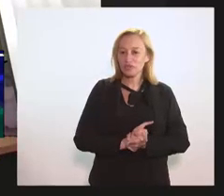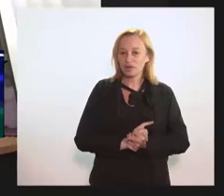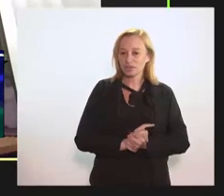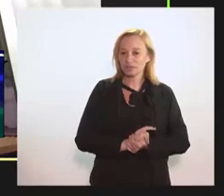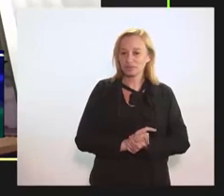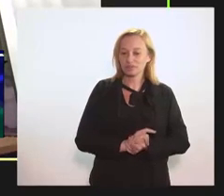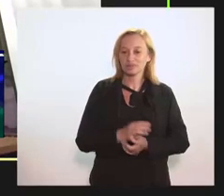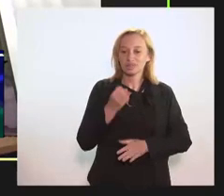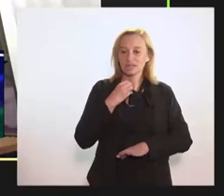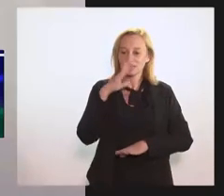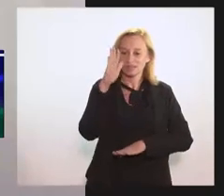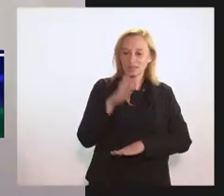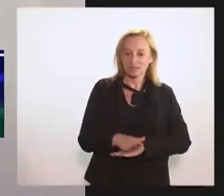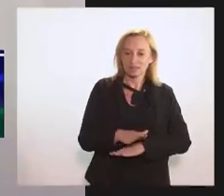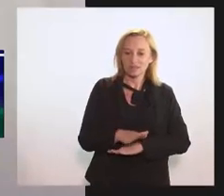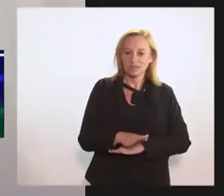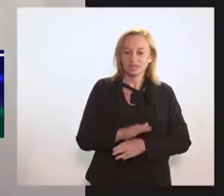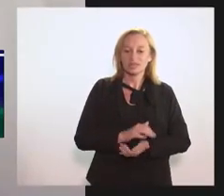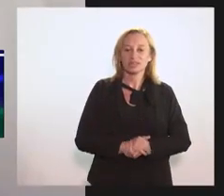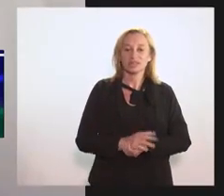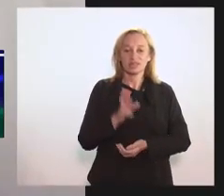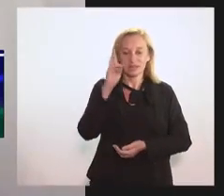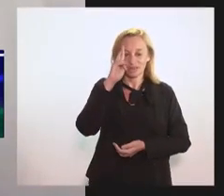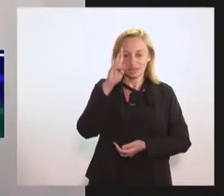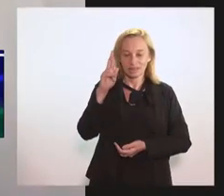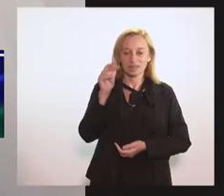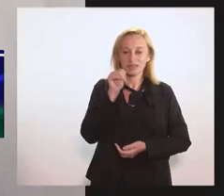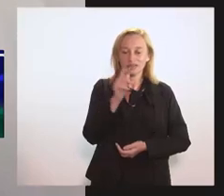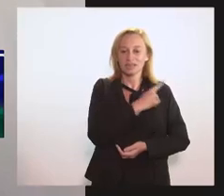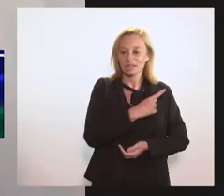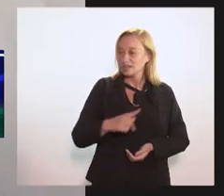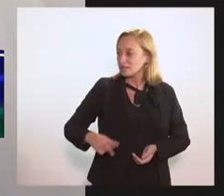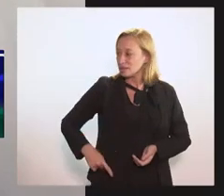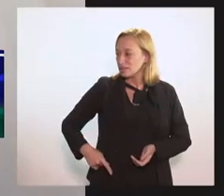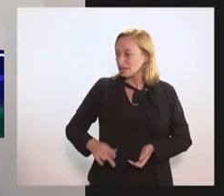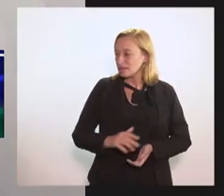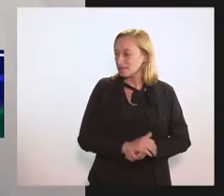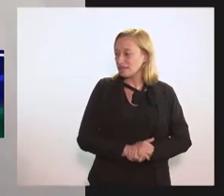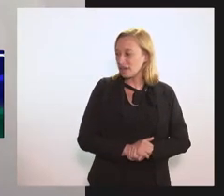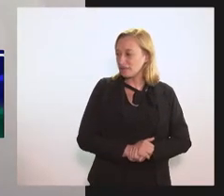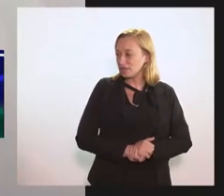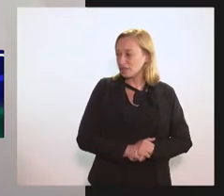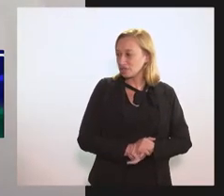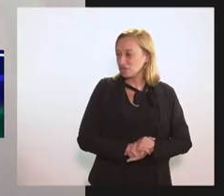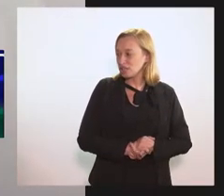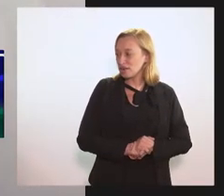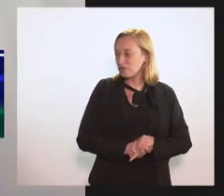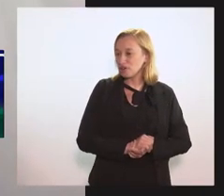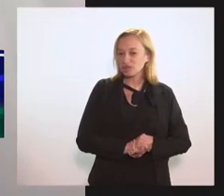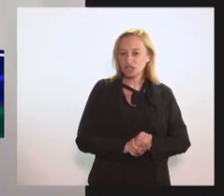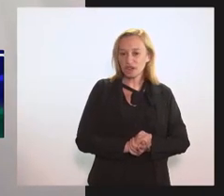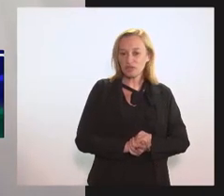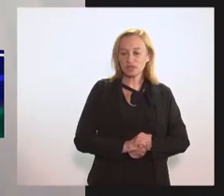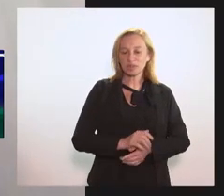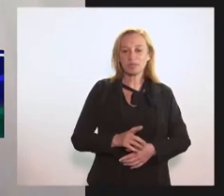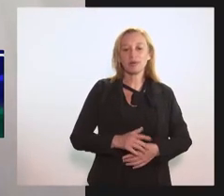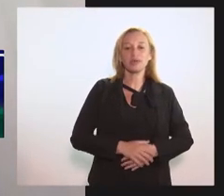Boa tarde, senhora presidente. Dizer que está belíssima nessa cadeira da